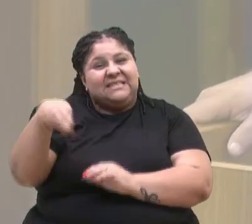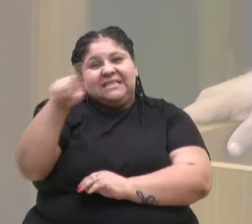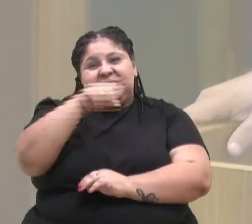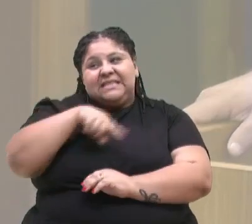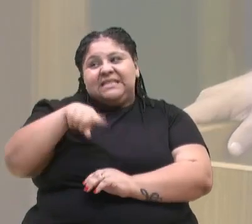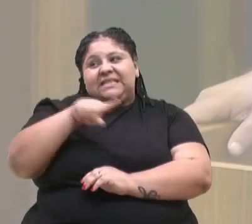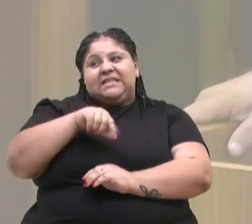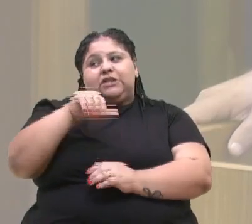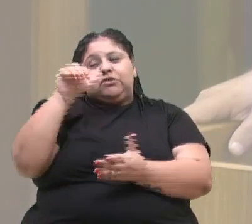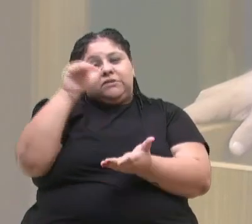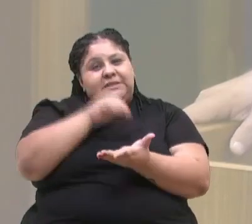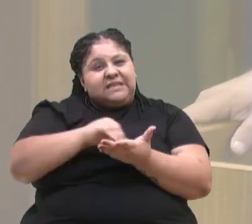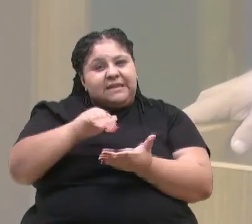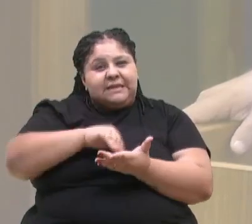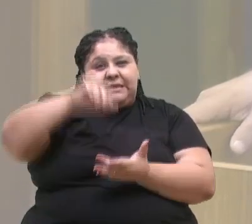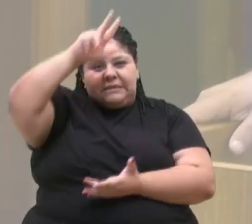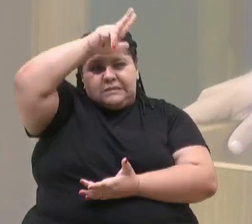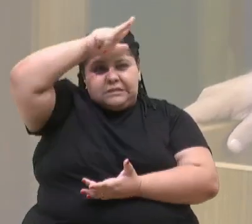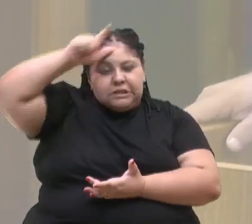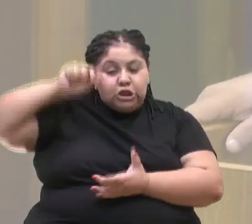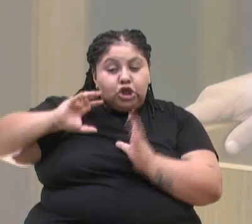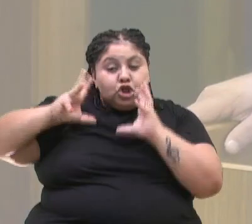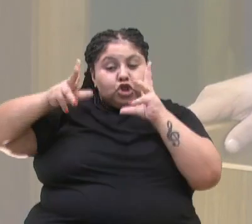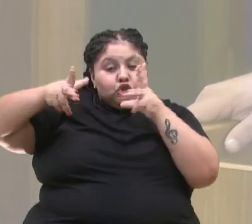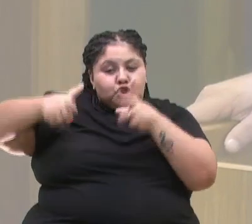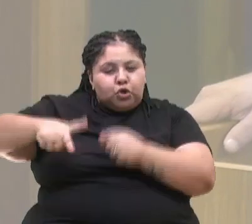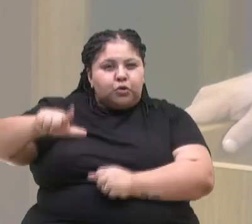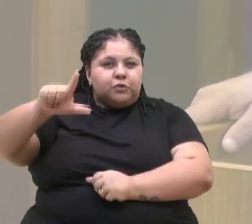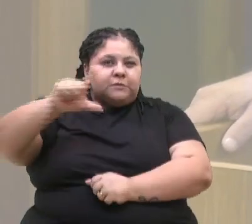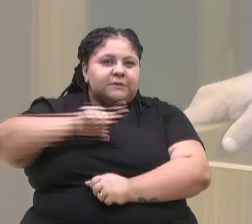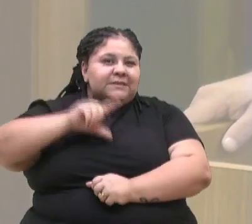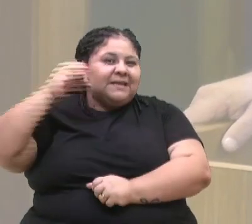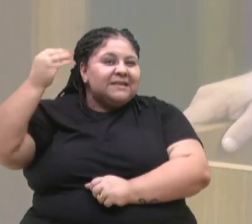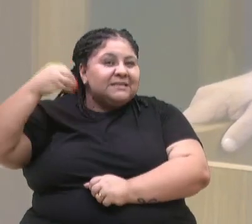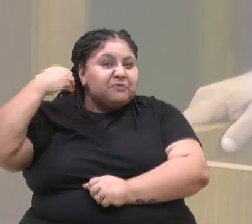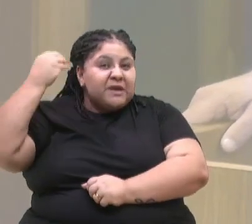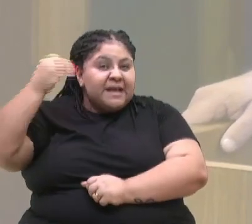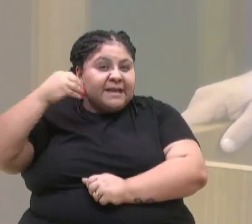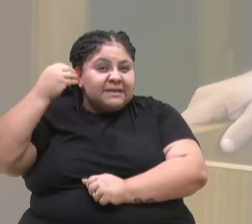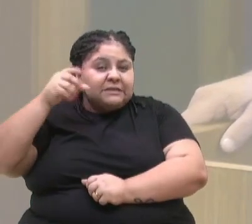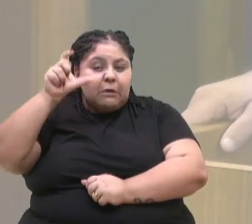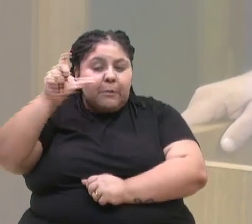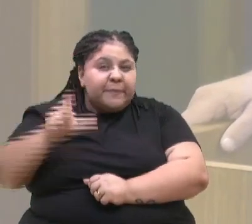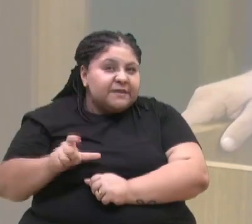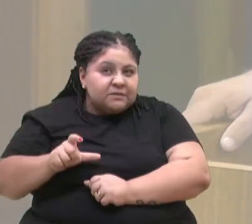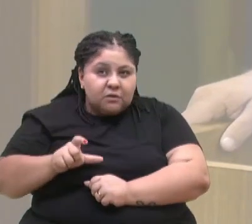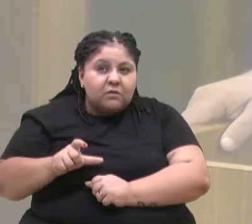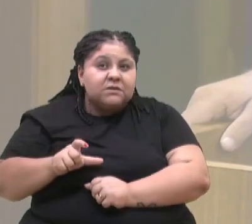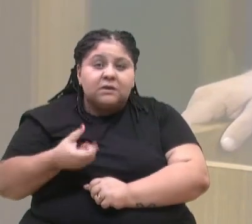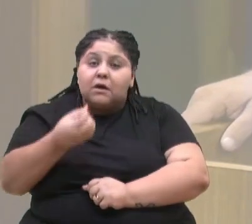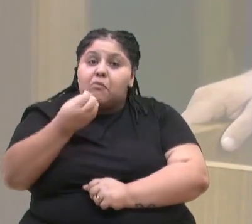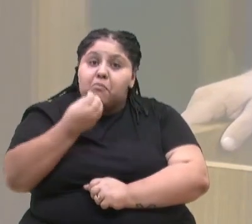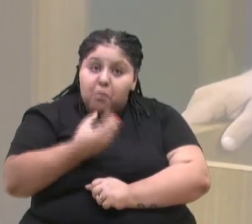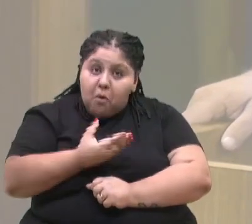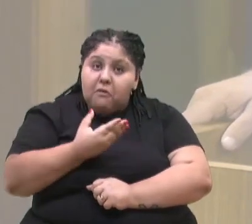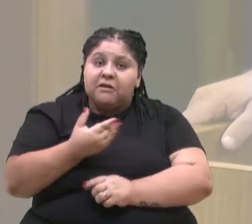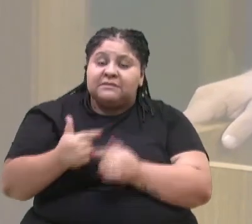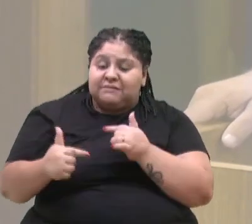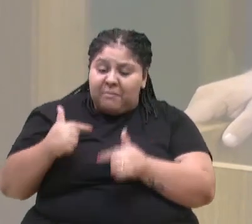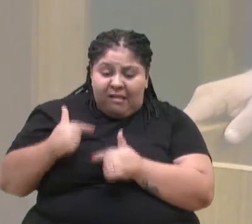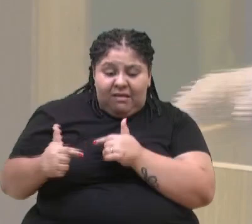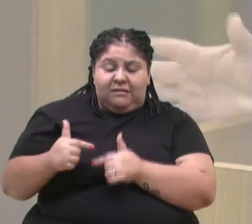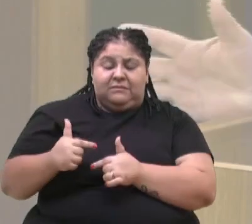prefeito, todos têm uma grande experiência, uma larga experiência, pessoas que eu considero pessoas do bem que estão ali, estão